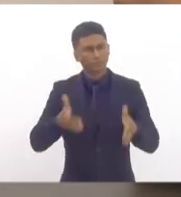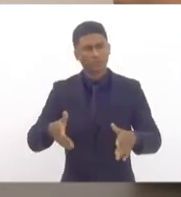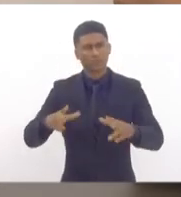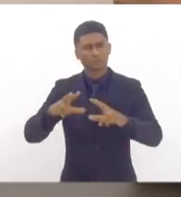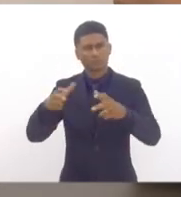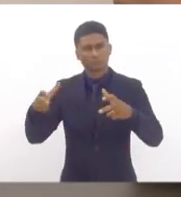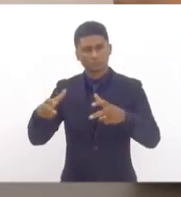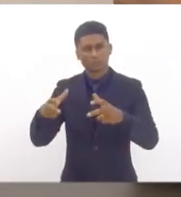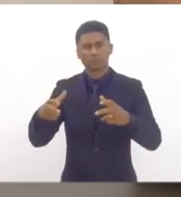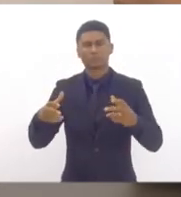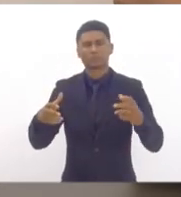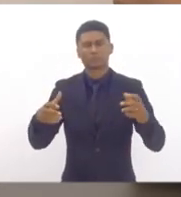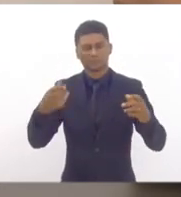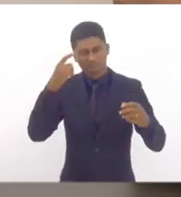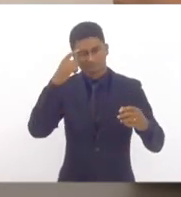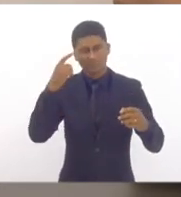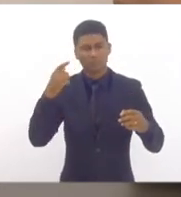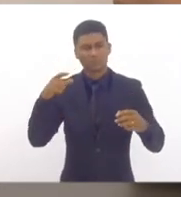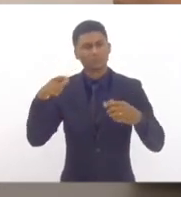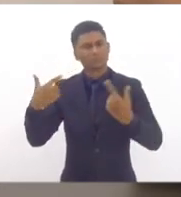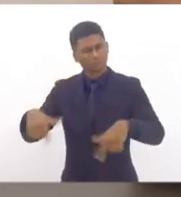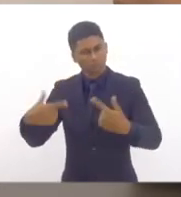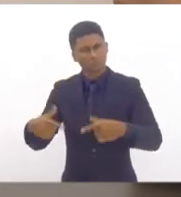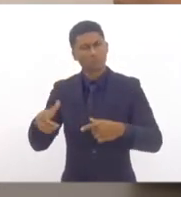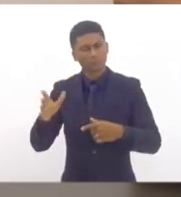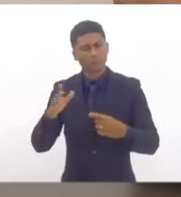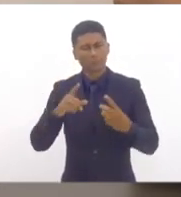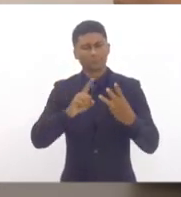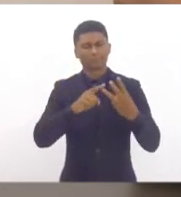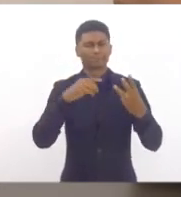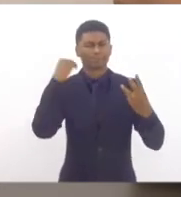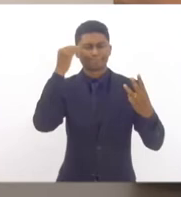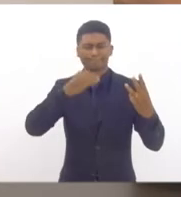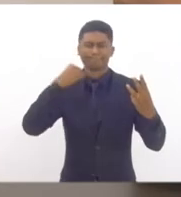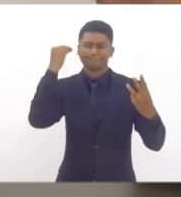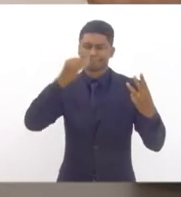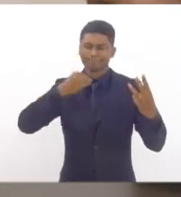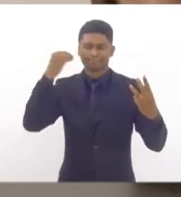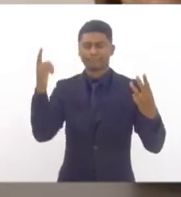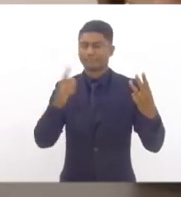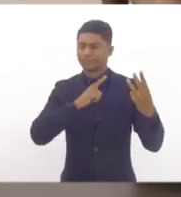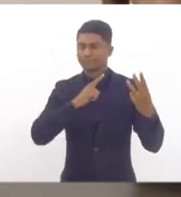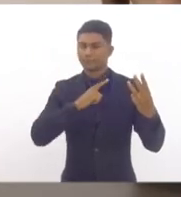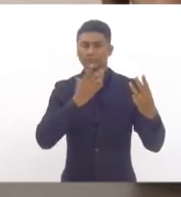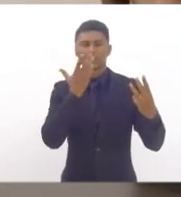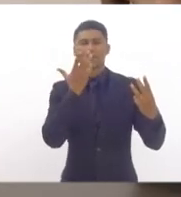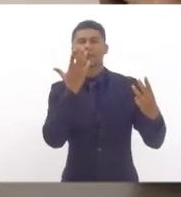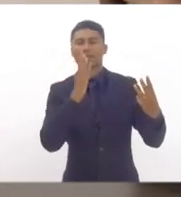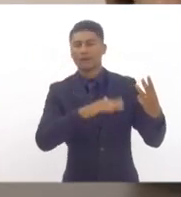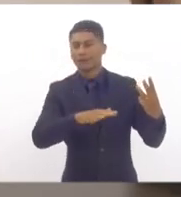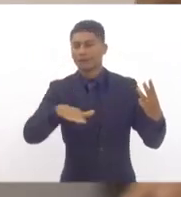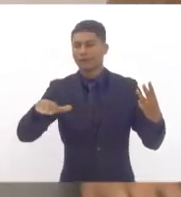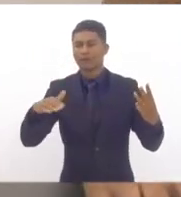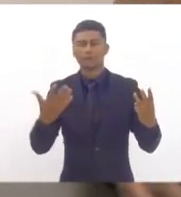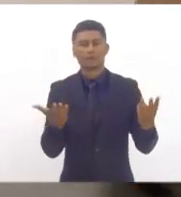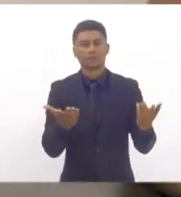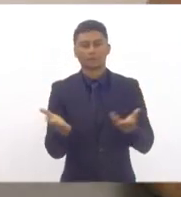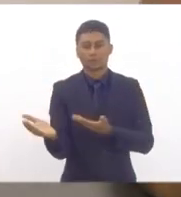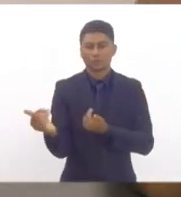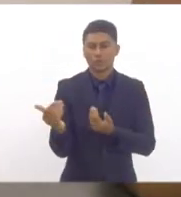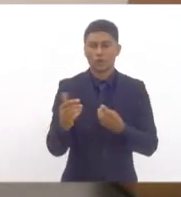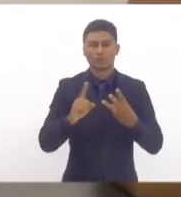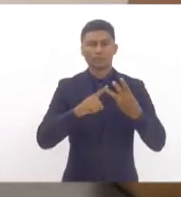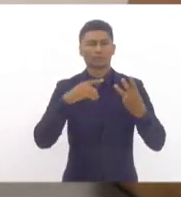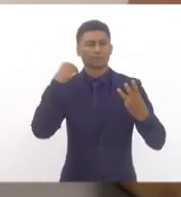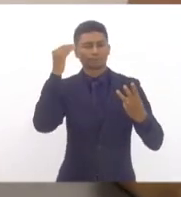da construção da lei, e ela tem uma experiência muito grande também com criança e adolescente, a